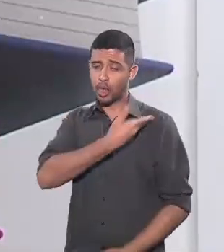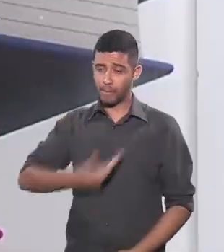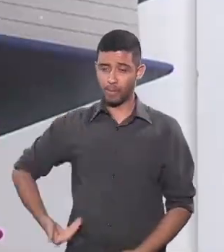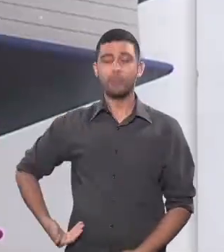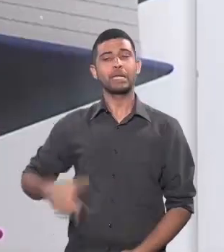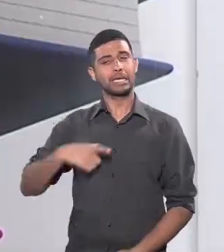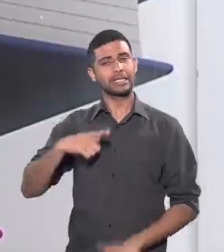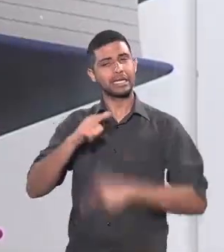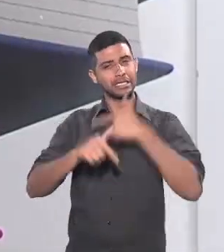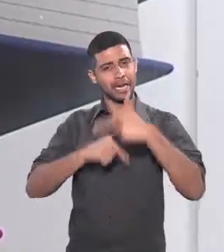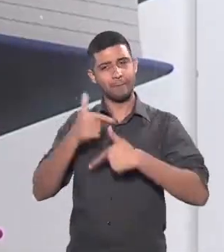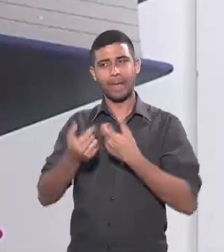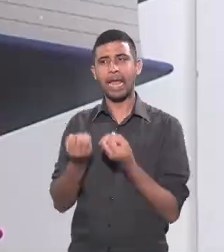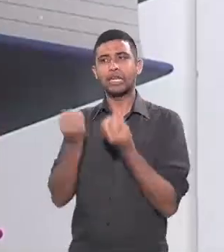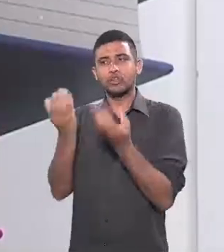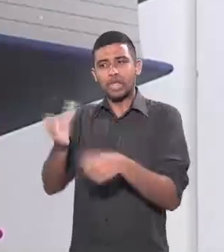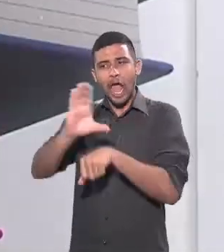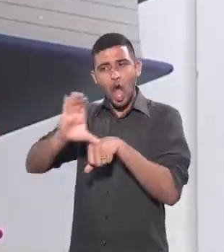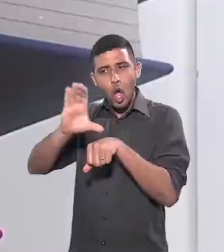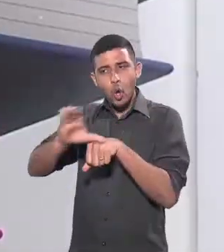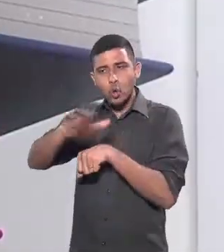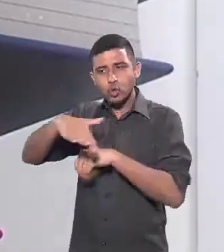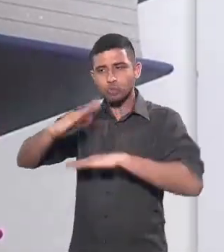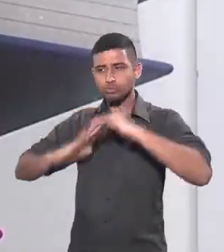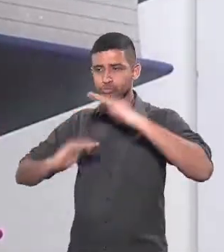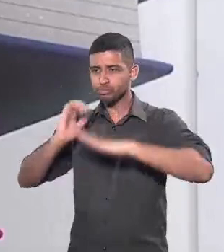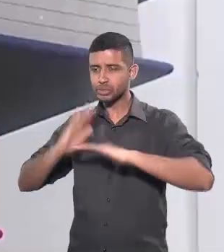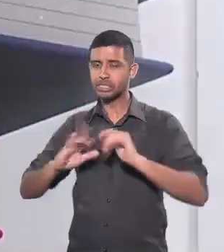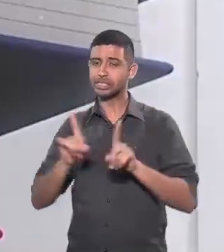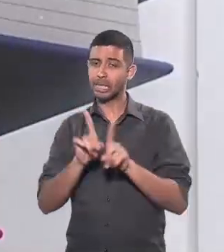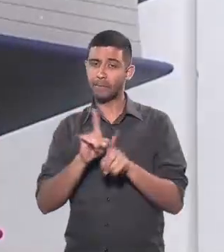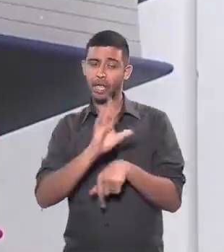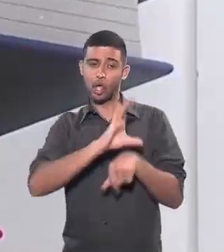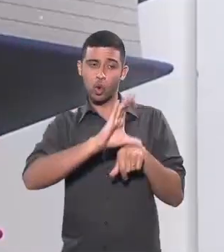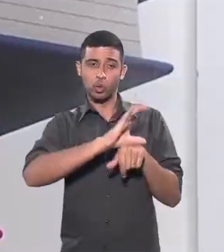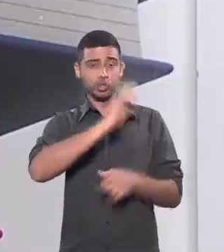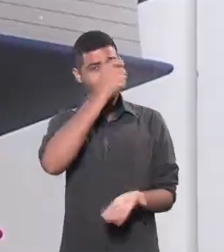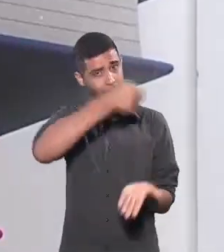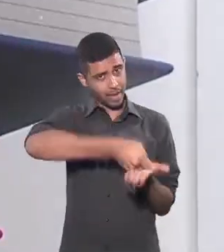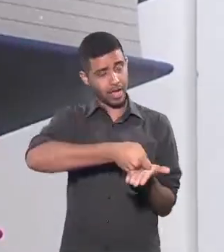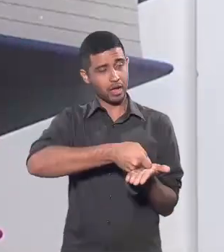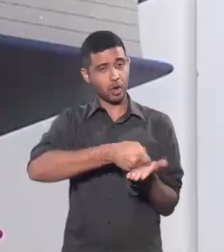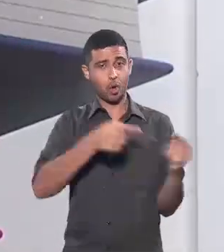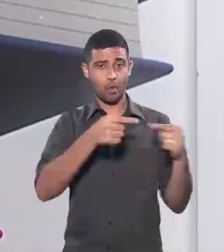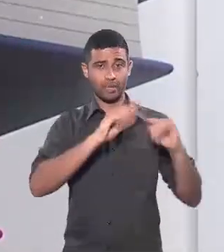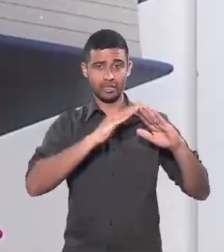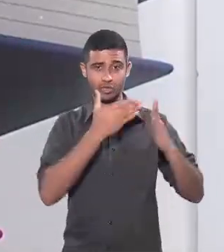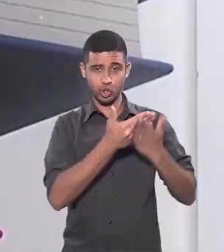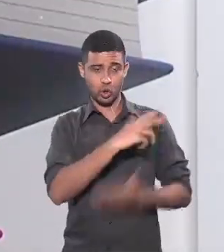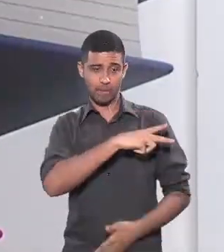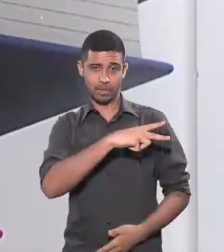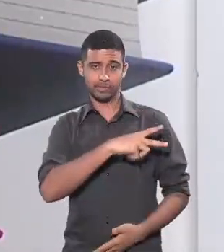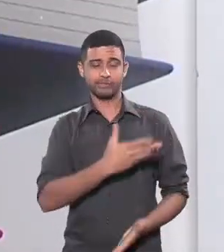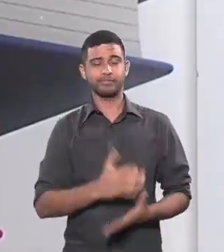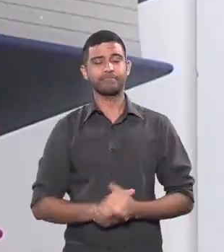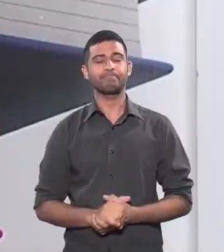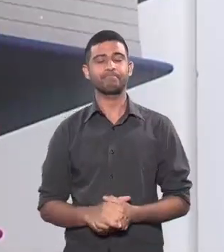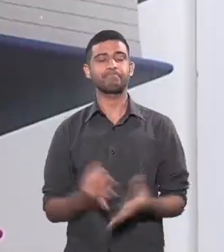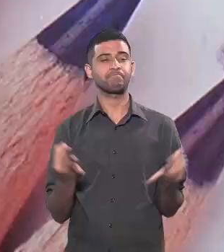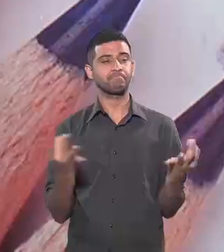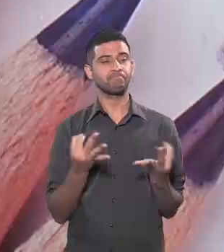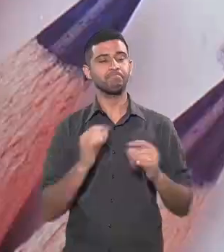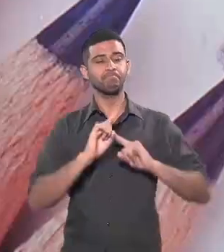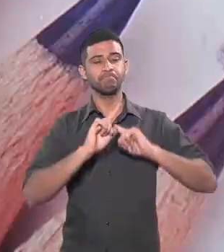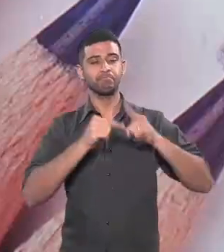escolas públicas a gente faz um trabalho de levar capacitação para os profissionais que trabalham lá, e nós temos nossos cursos pagos que vai para escolas particulares.